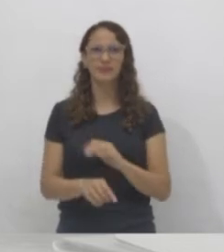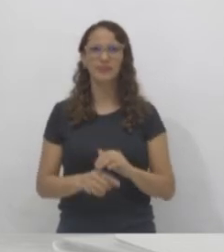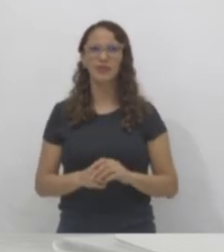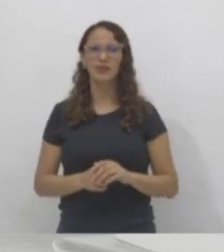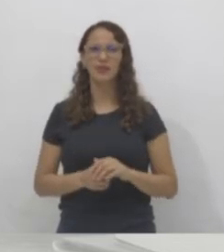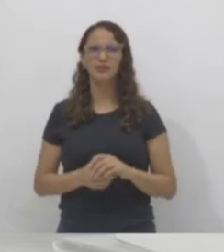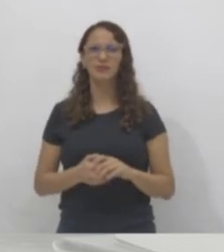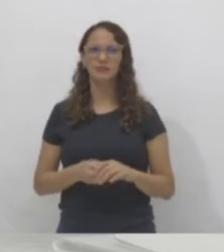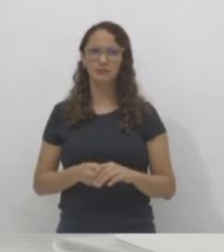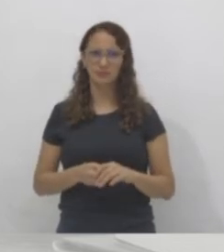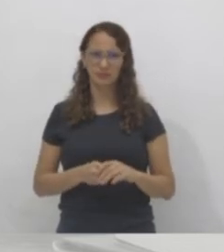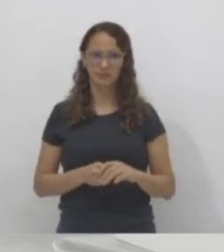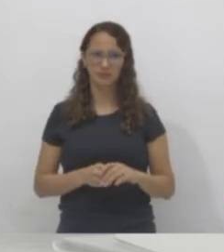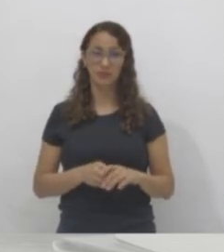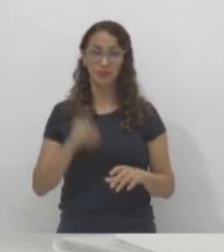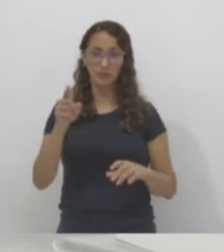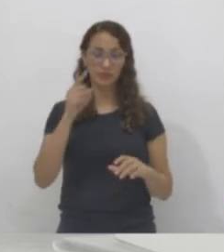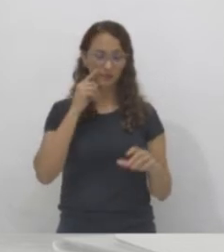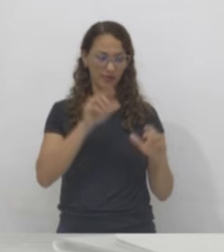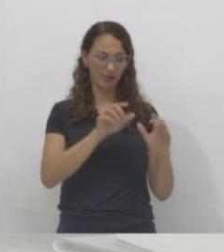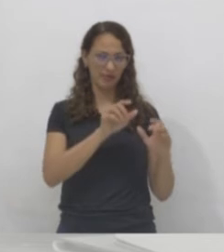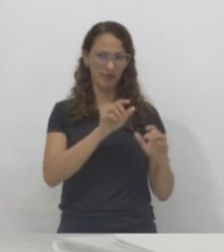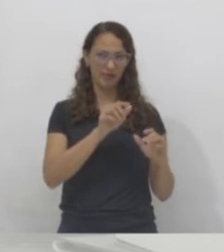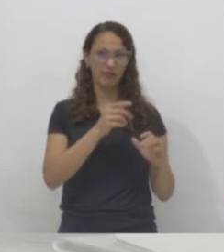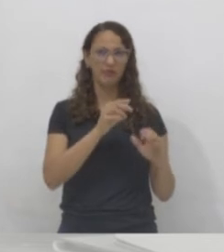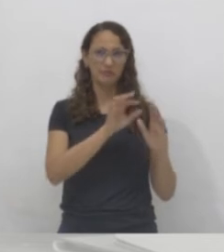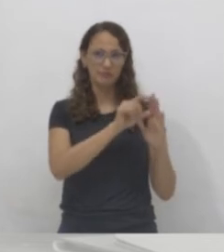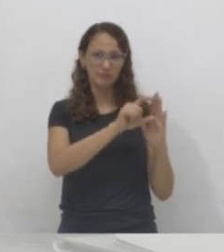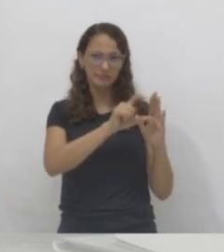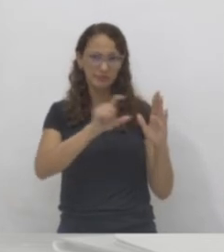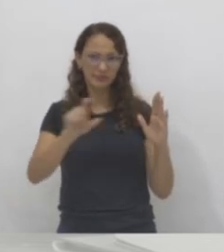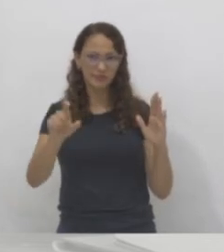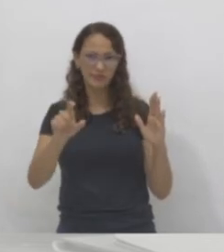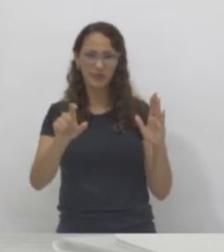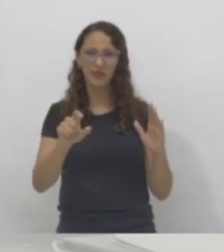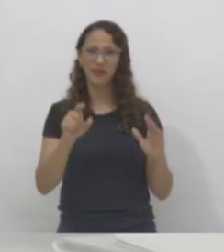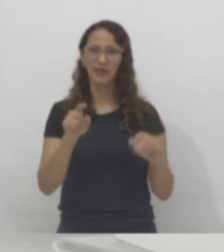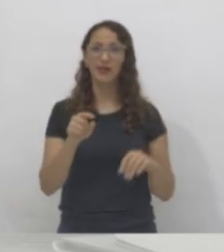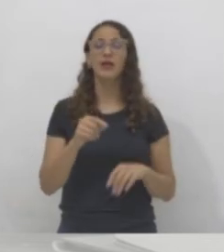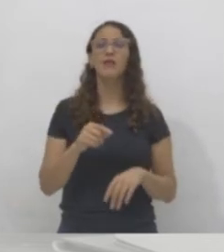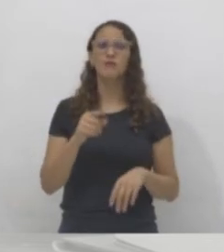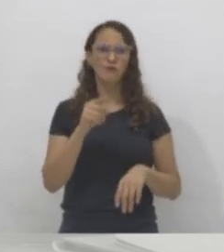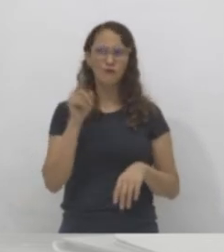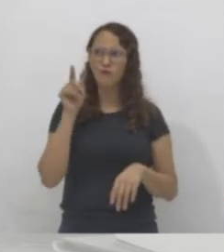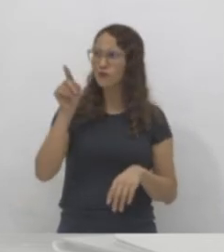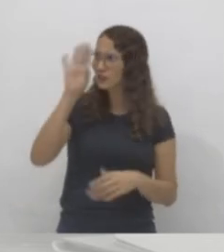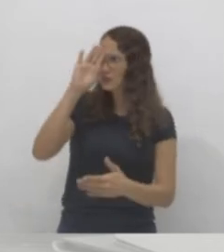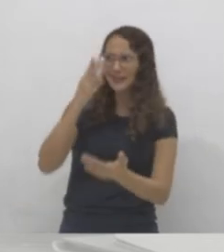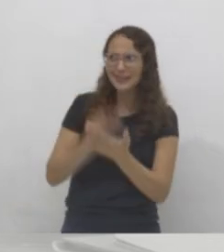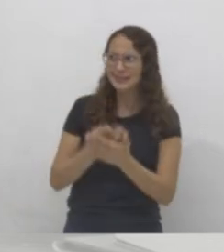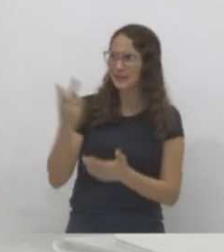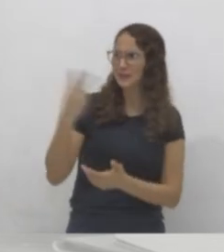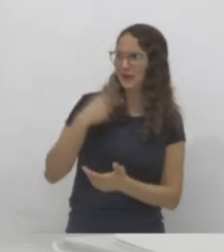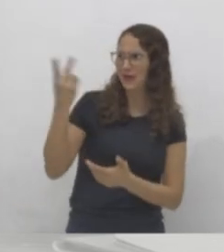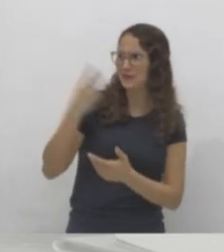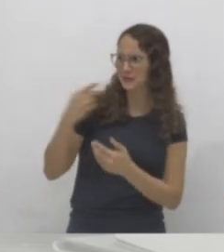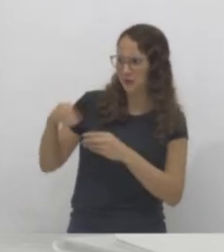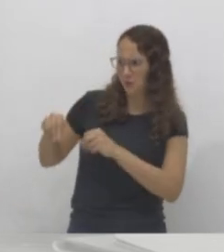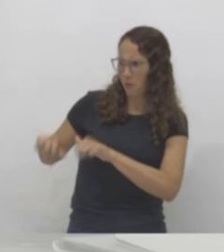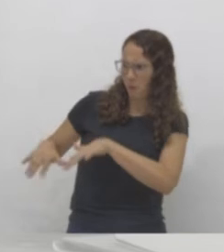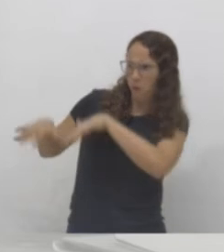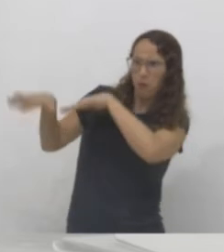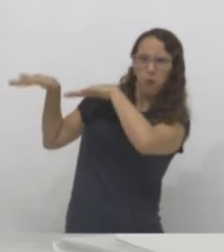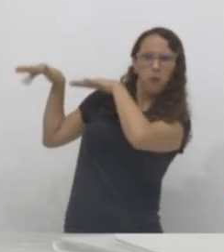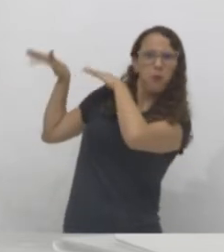6, leia esta fala. Você não acredita a poeira que nós estamos levantando. Quem foi que disse essa